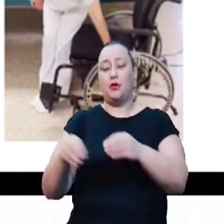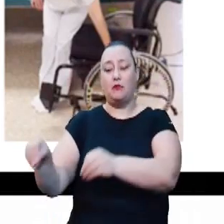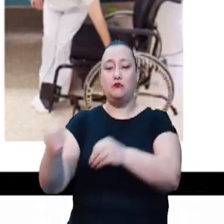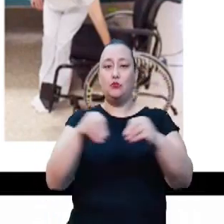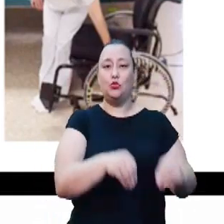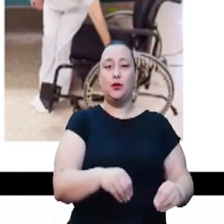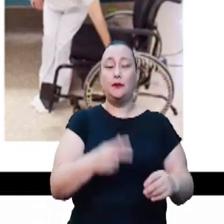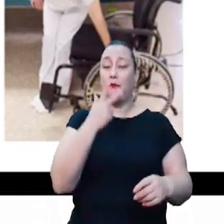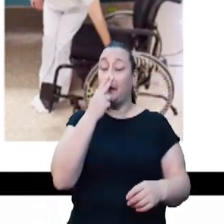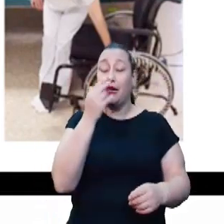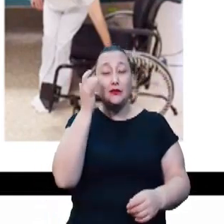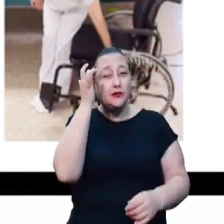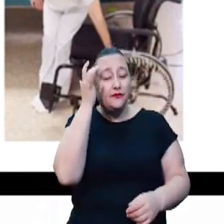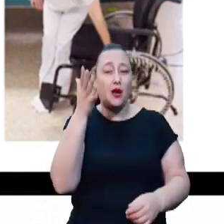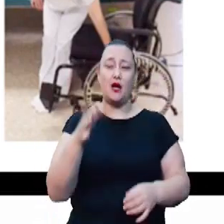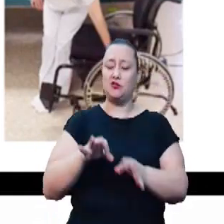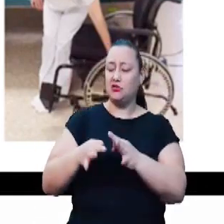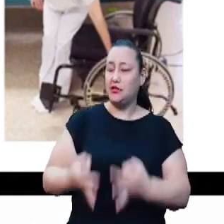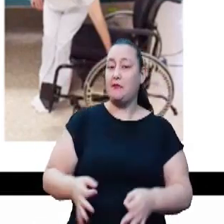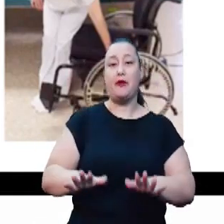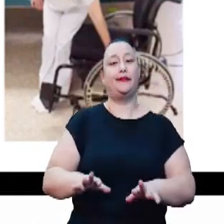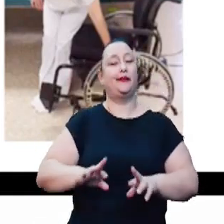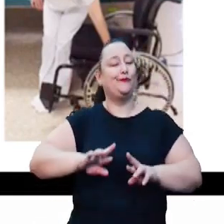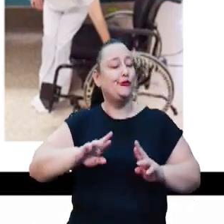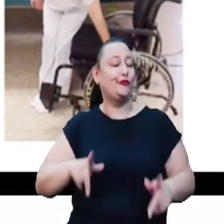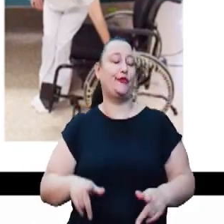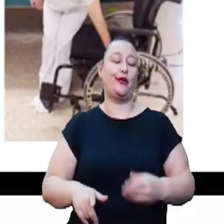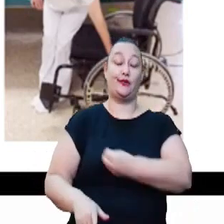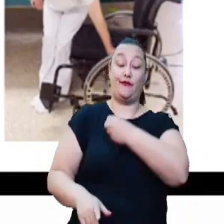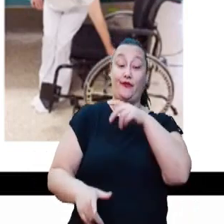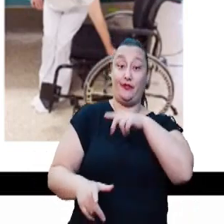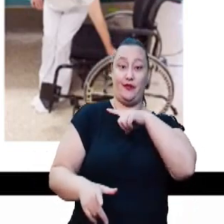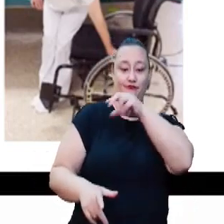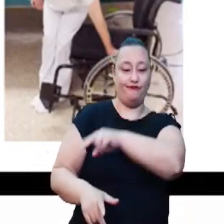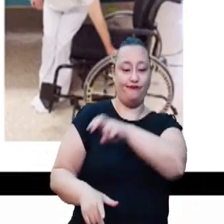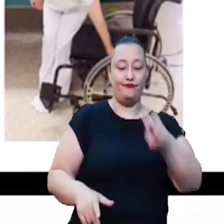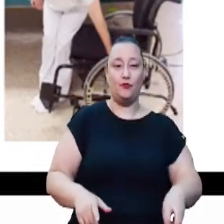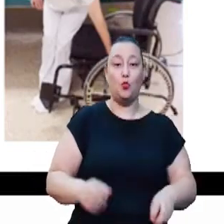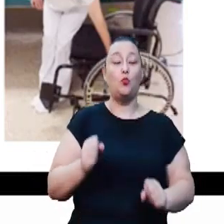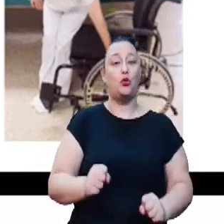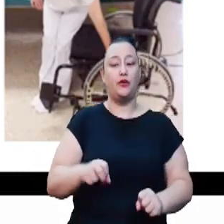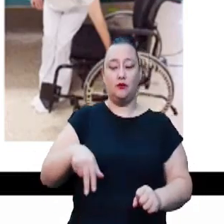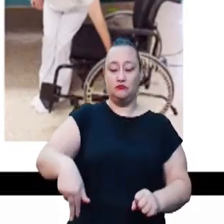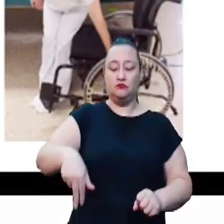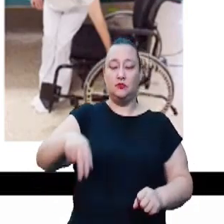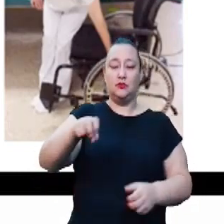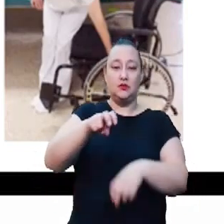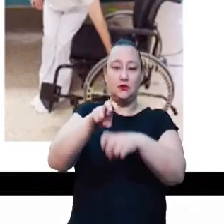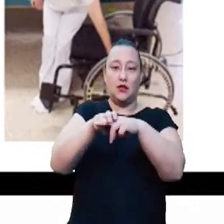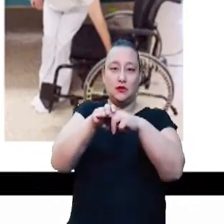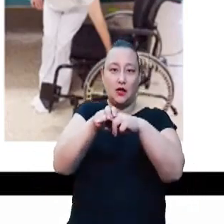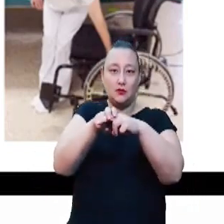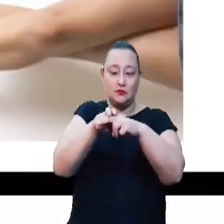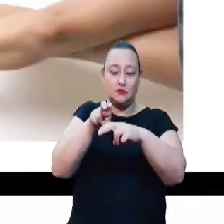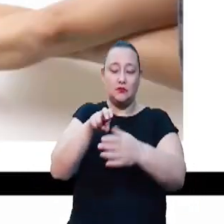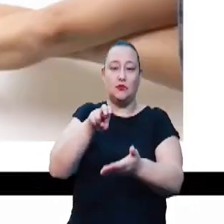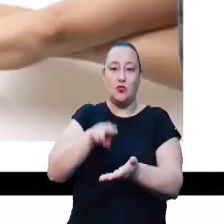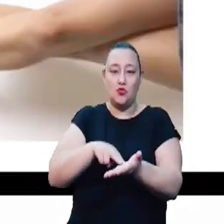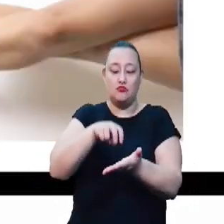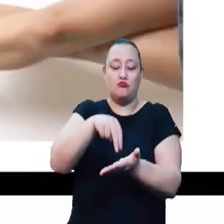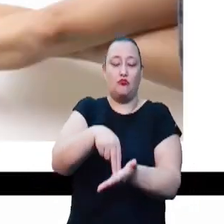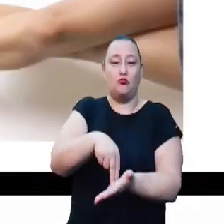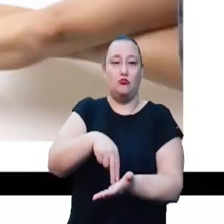Pode parecer até simples, mas faz toda a diferença na vida do paciente, ele poder ir sozinho, ele tem uma autonomia de ir, por exemplo, para uma cadeira de